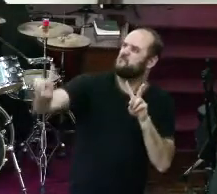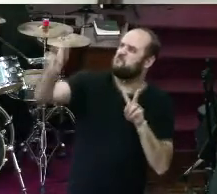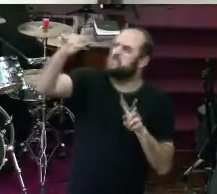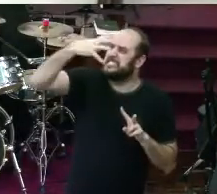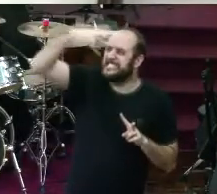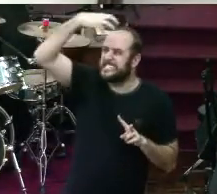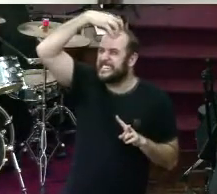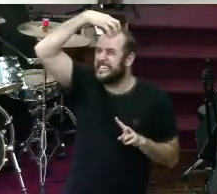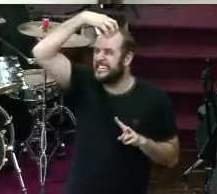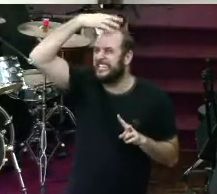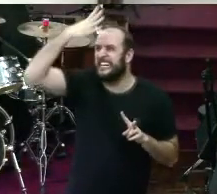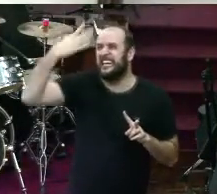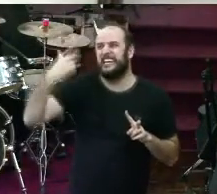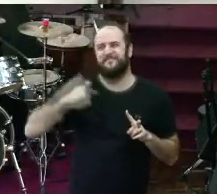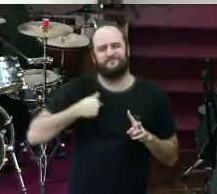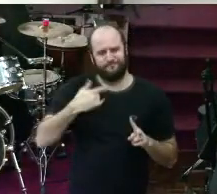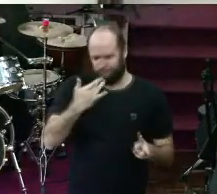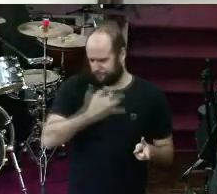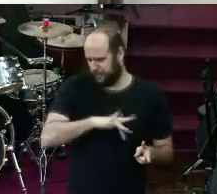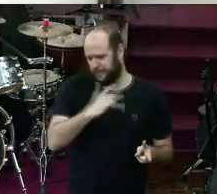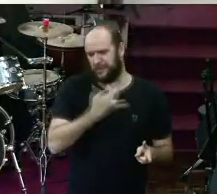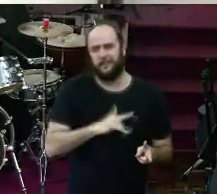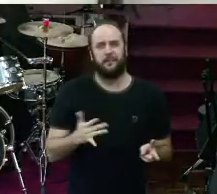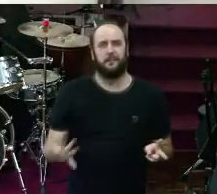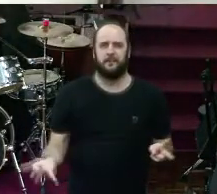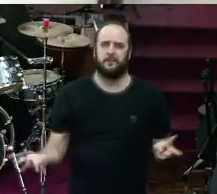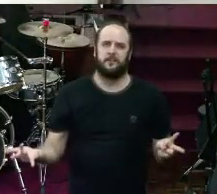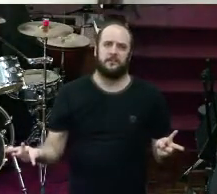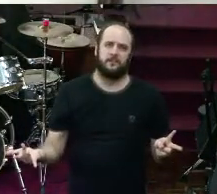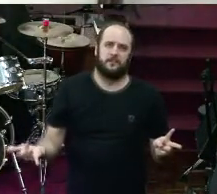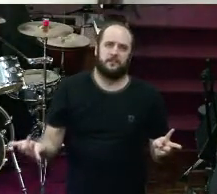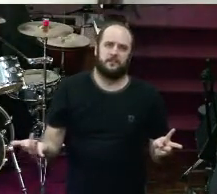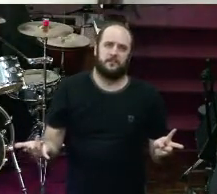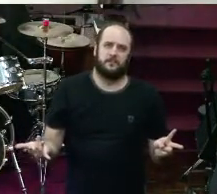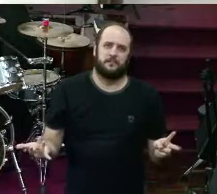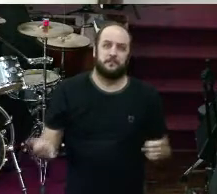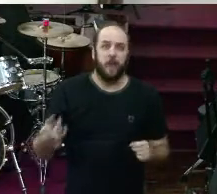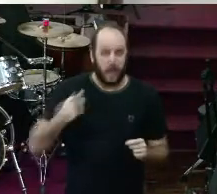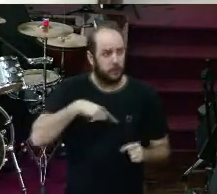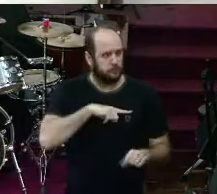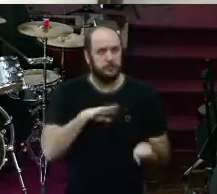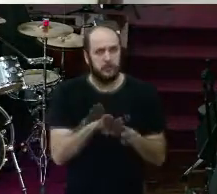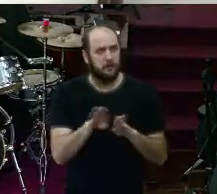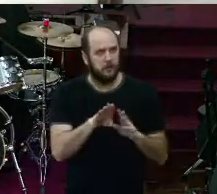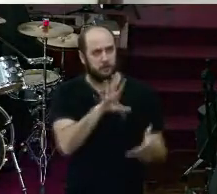dos exércitos. Mas quando ele faz essa confissão, e que nós precisamos fazer